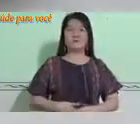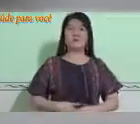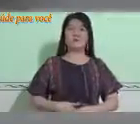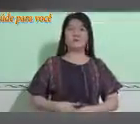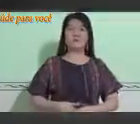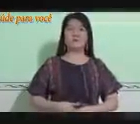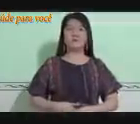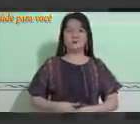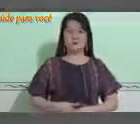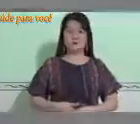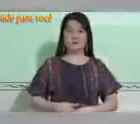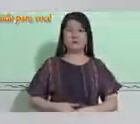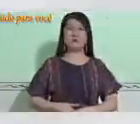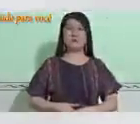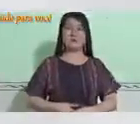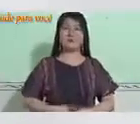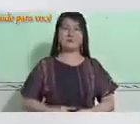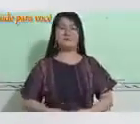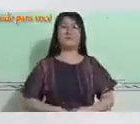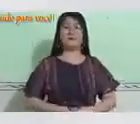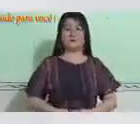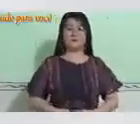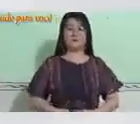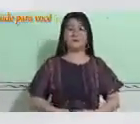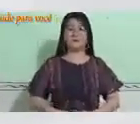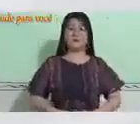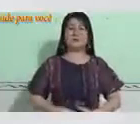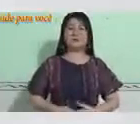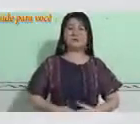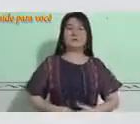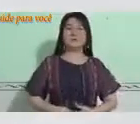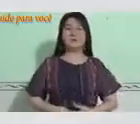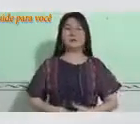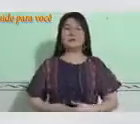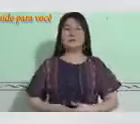por motivos diferentes e de formas também diferentes.